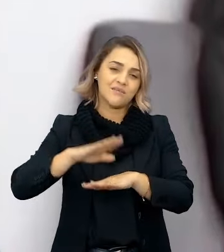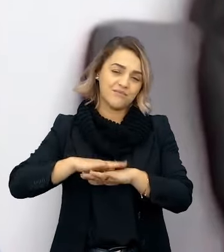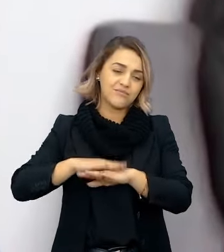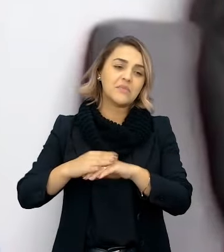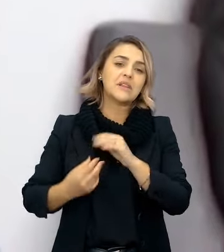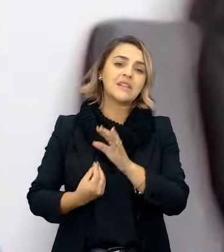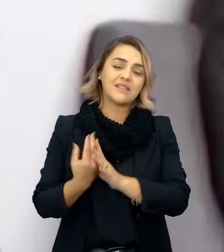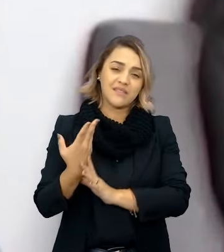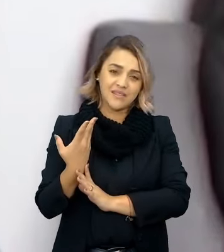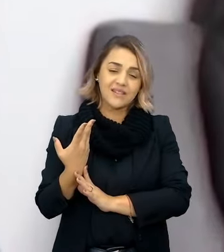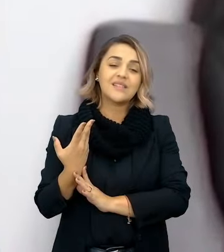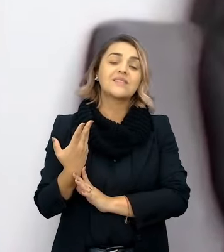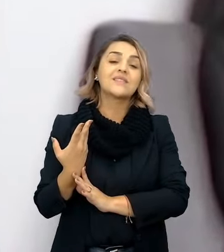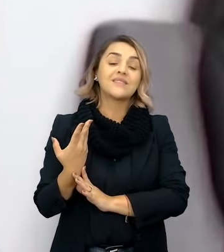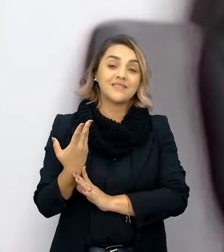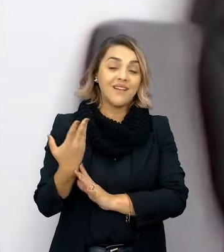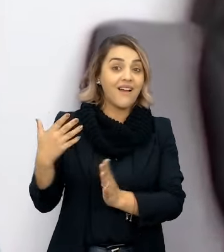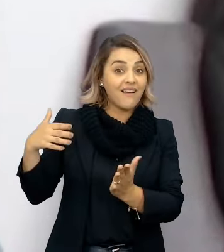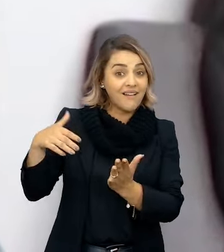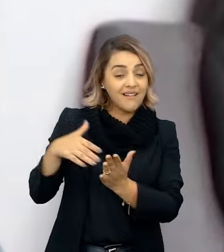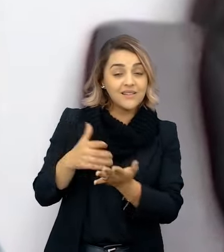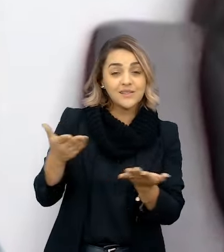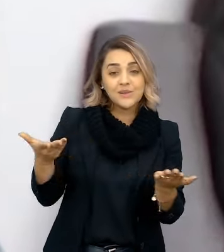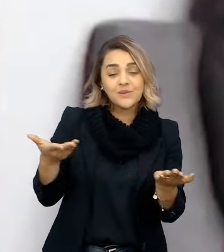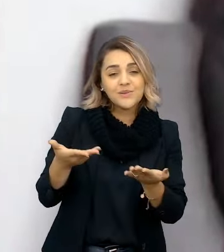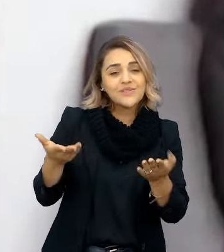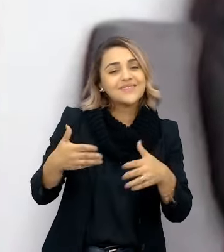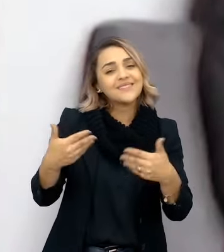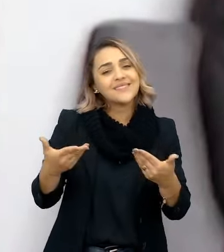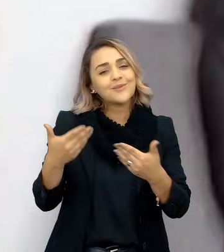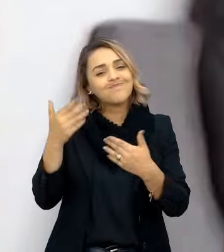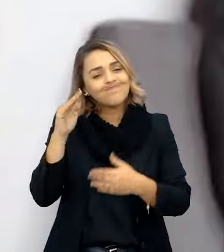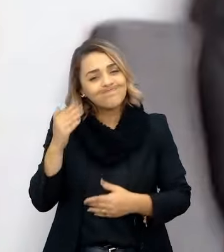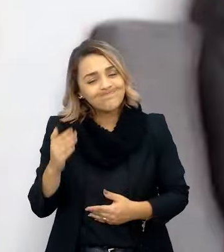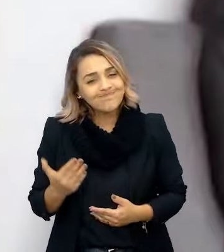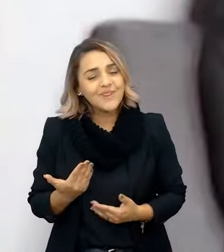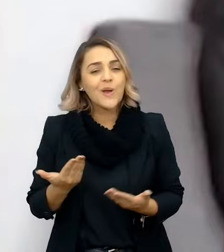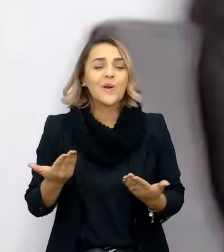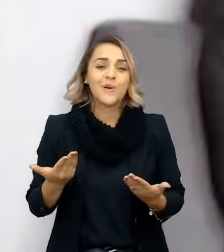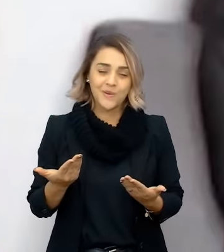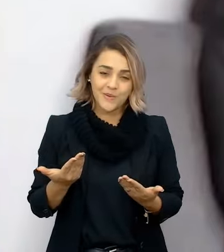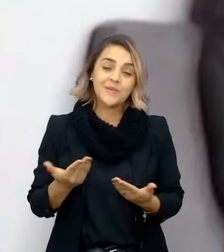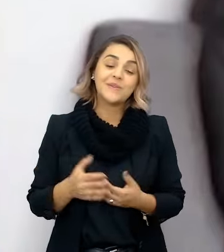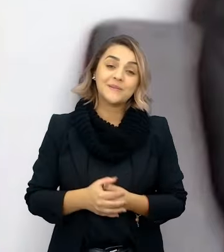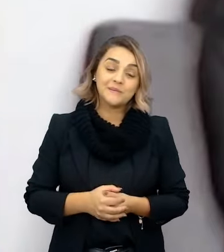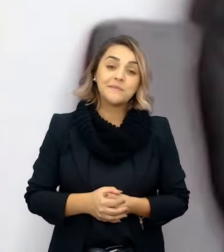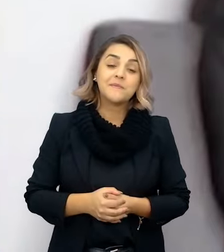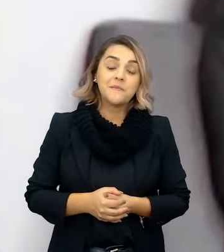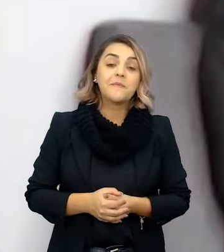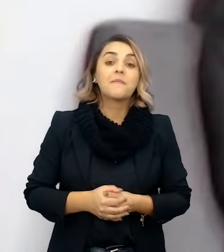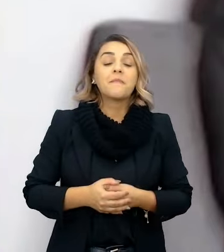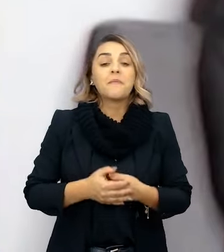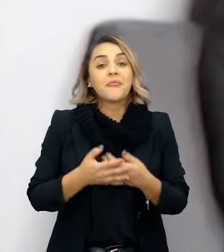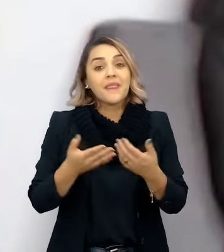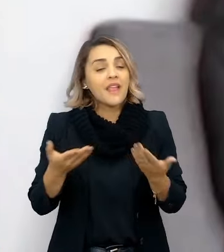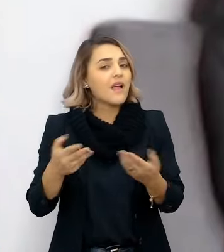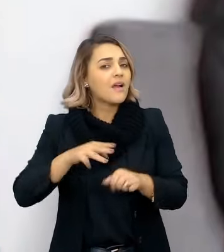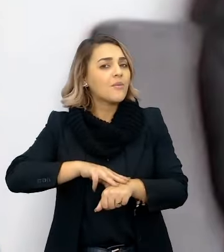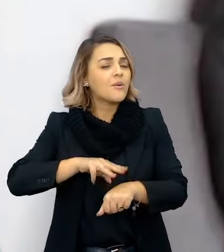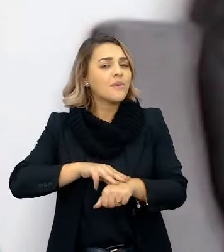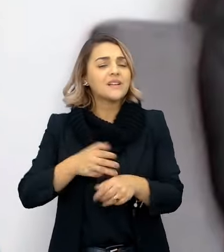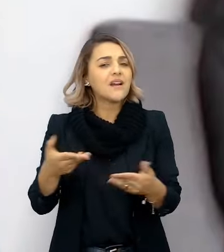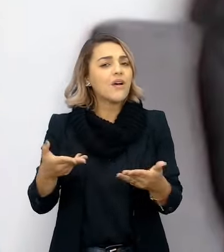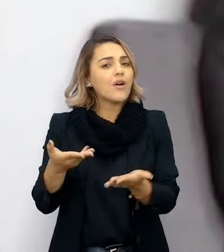nós tivemos e temos hoje, né. Então, é uma honra muito grande, como eu sempre falo, é o nosso momento de estudos,